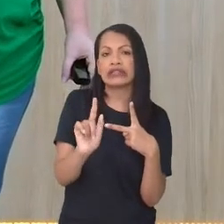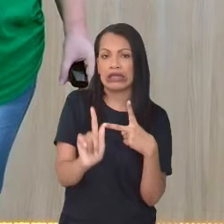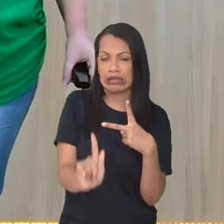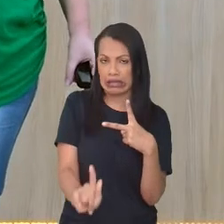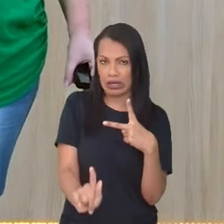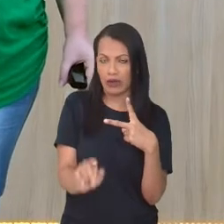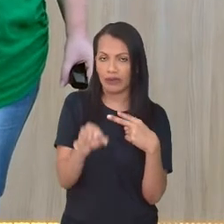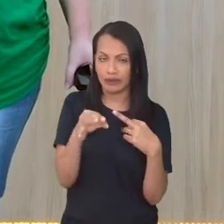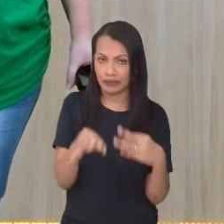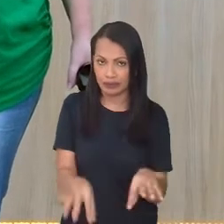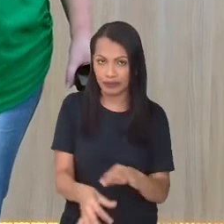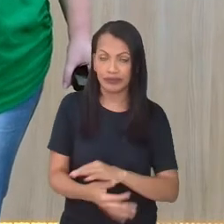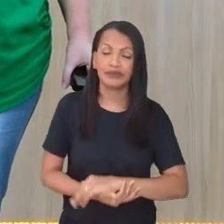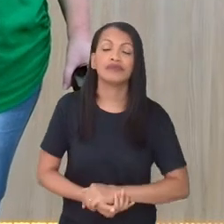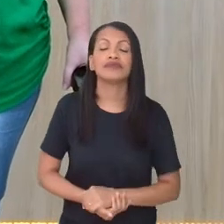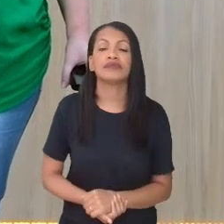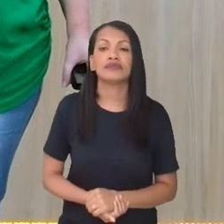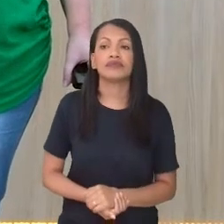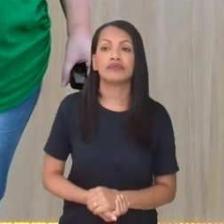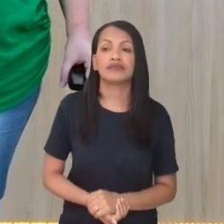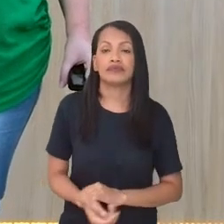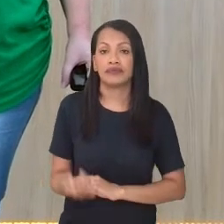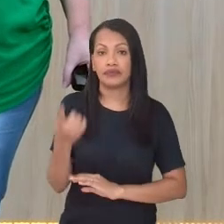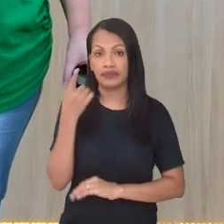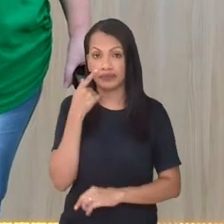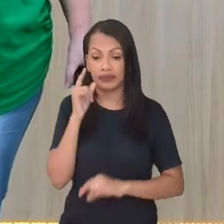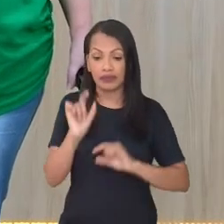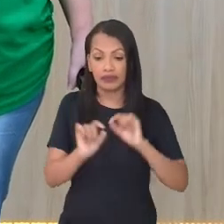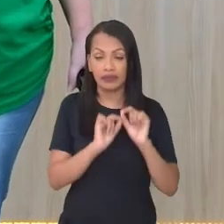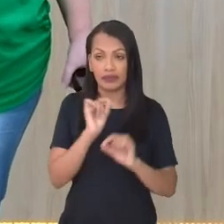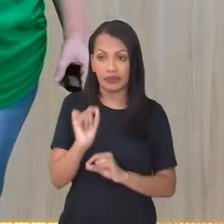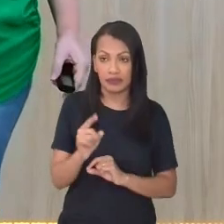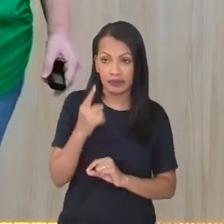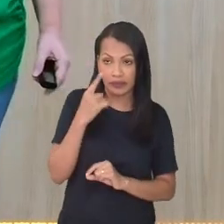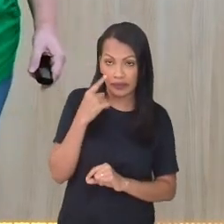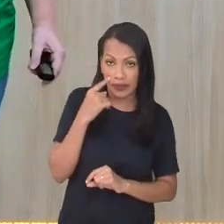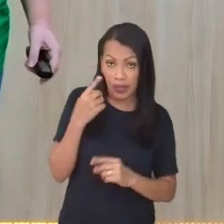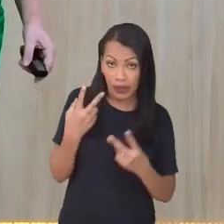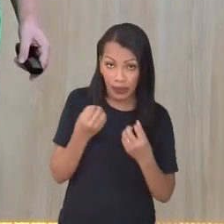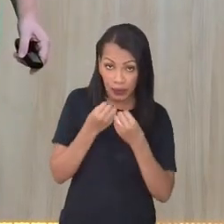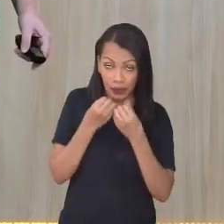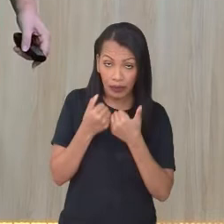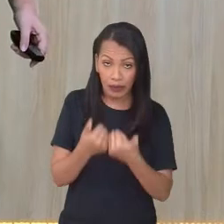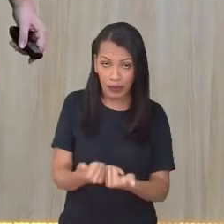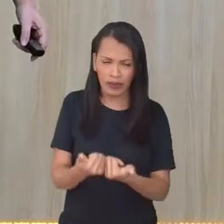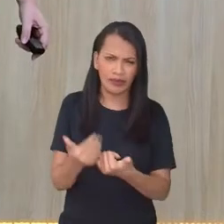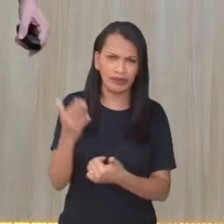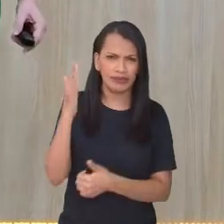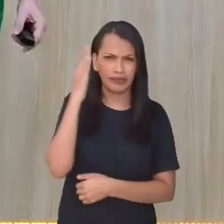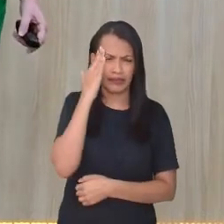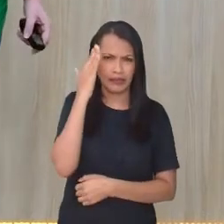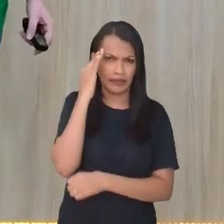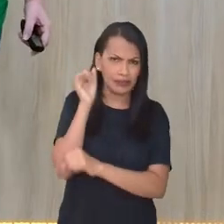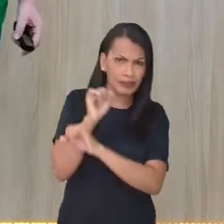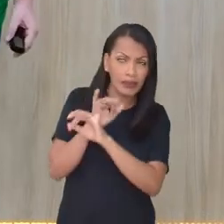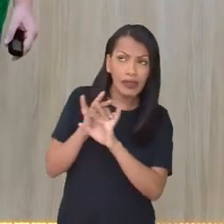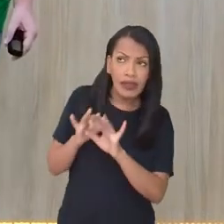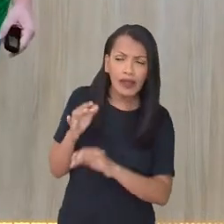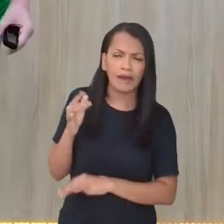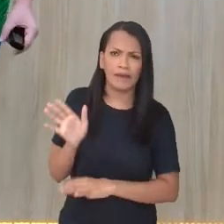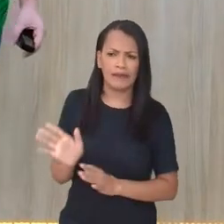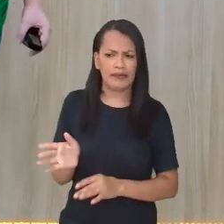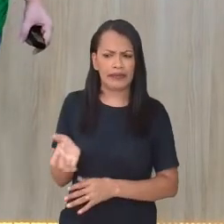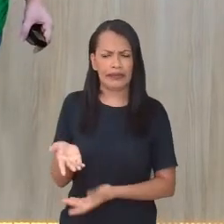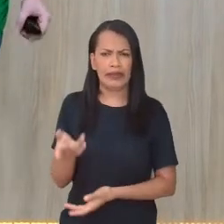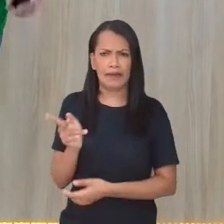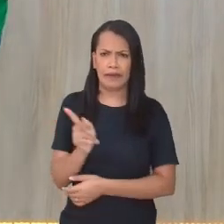de lados, mas a definição apenas acrescenta isso. Tudo bem? Eita, professora,